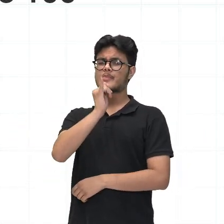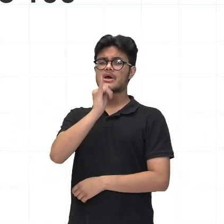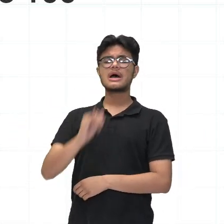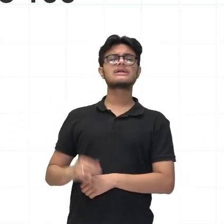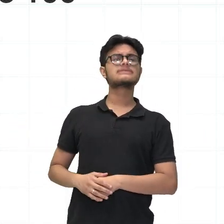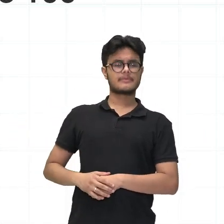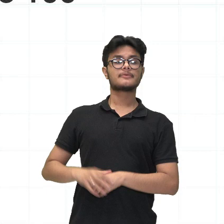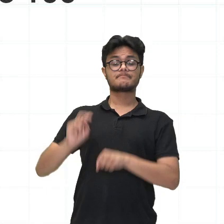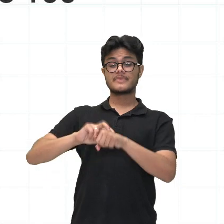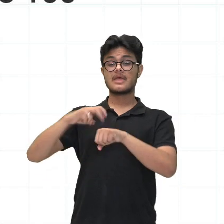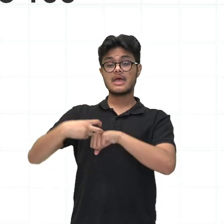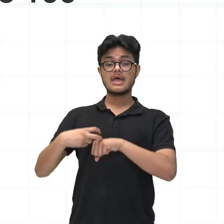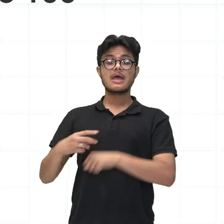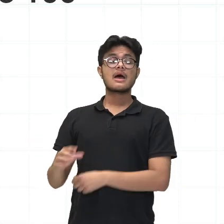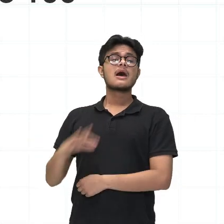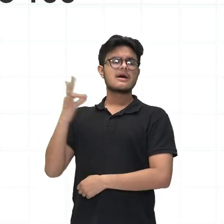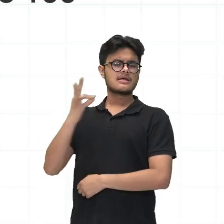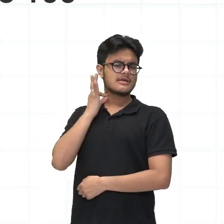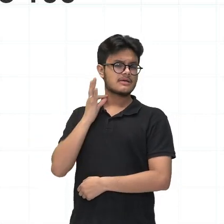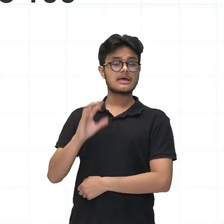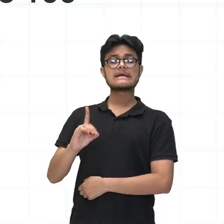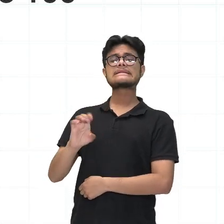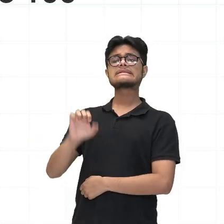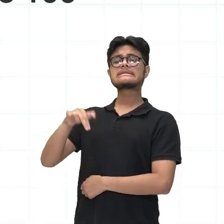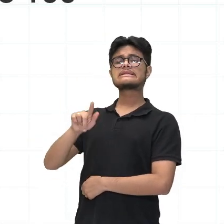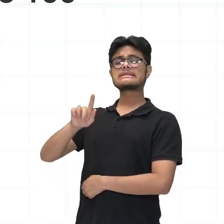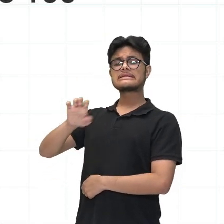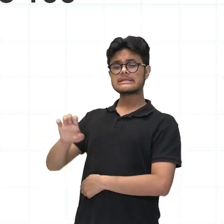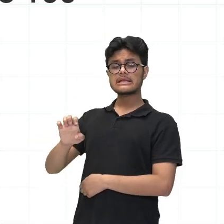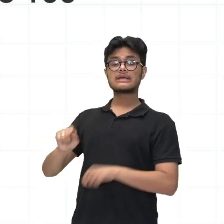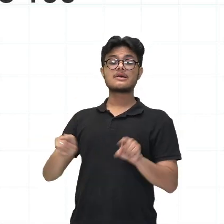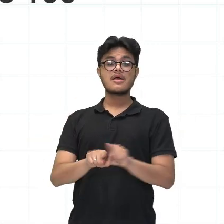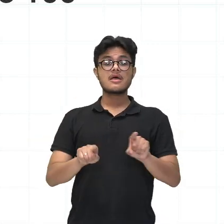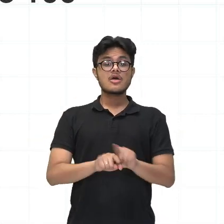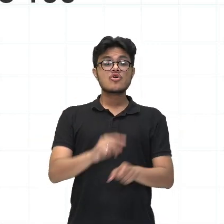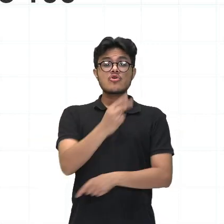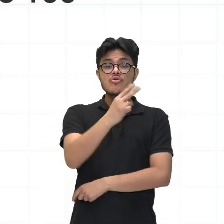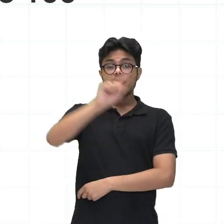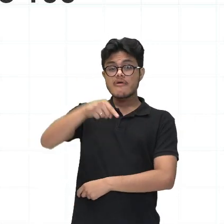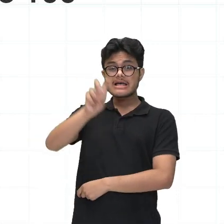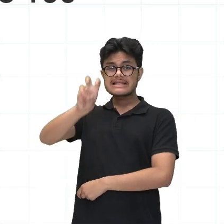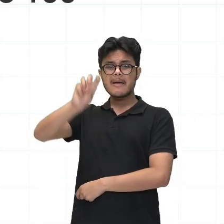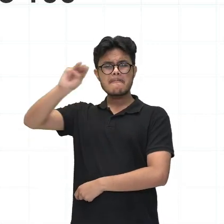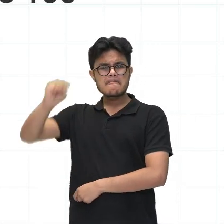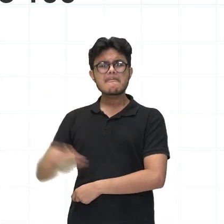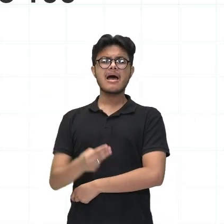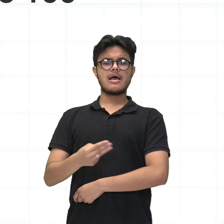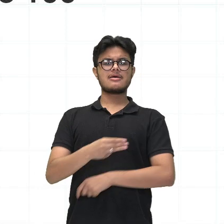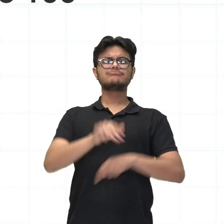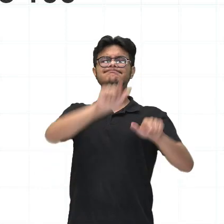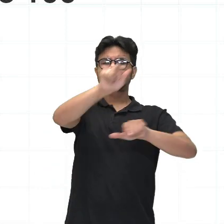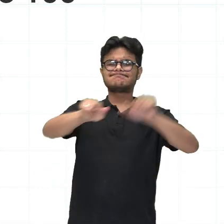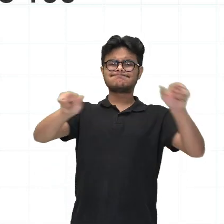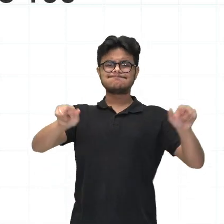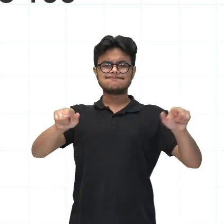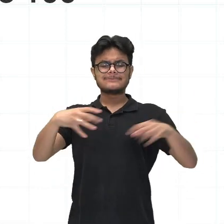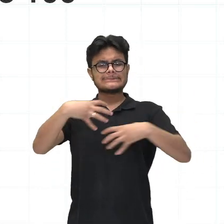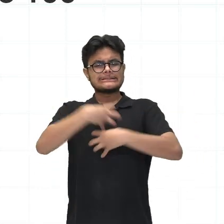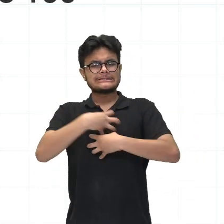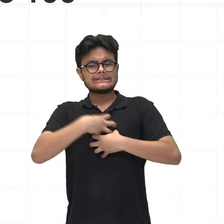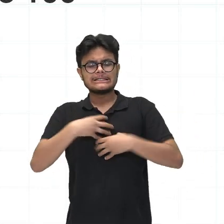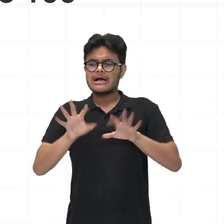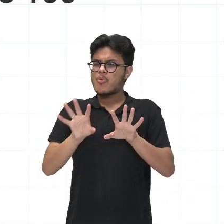Mais de 2,5 bilhões de pessoas em mais de 100 países estão em risco de